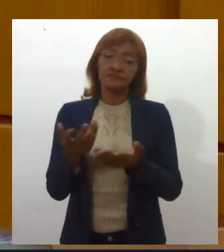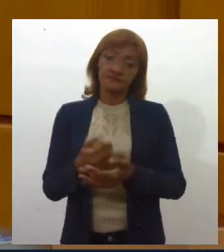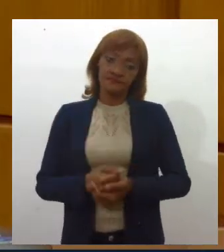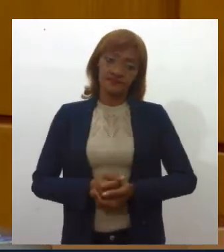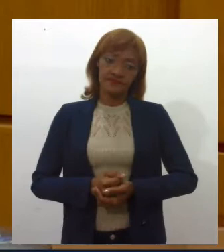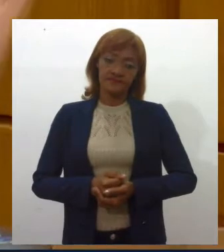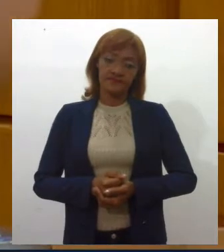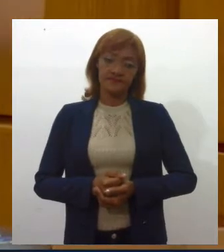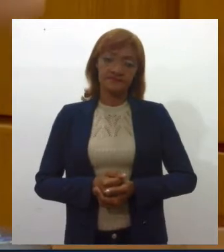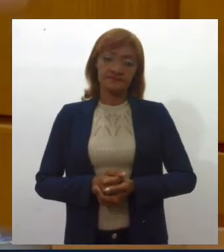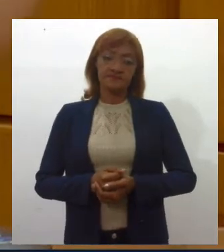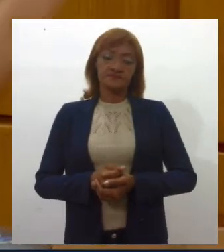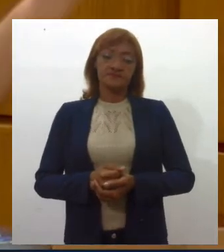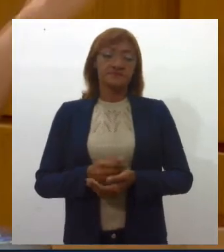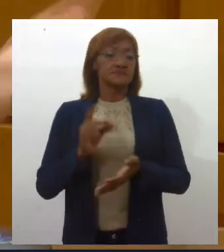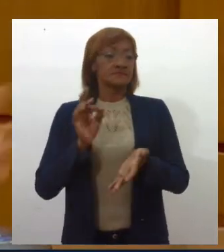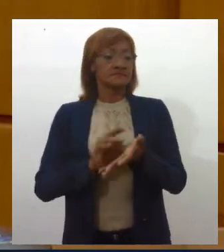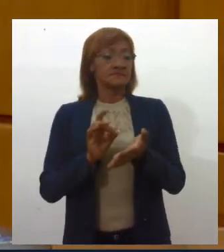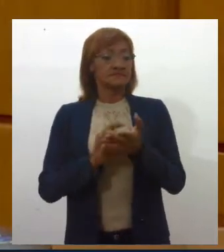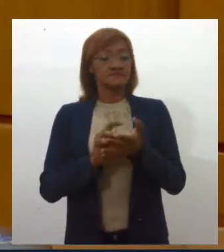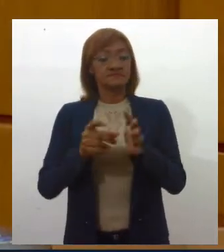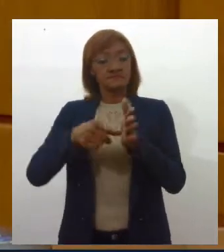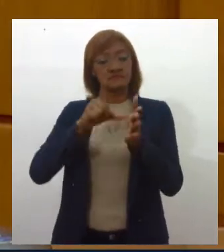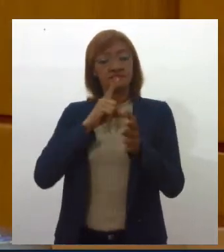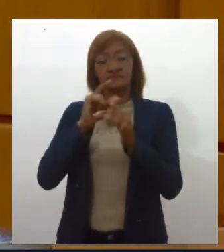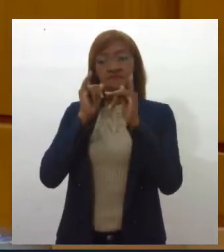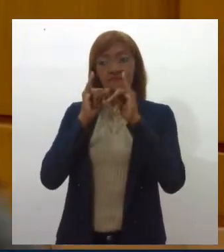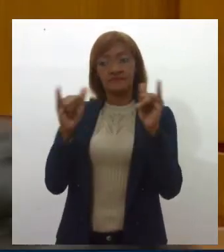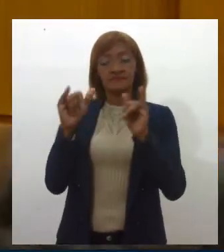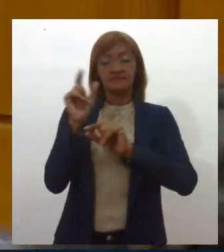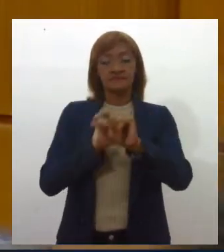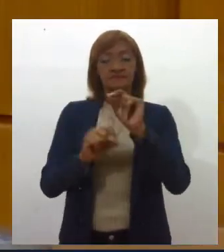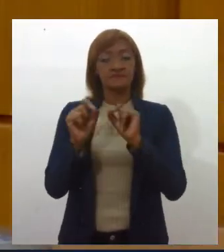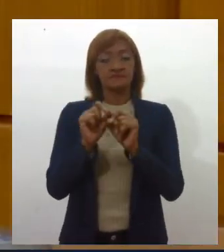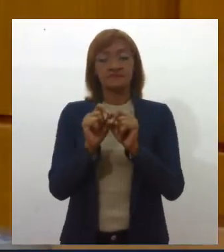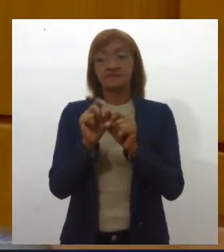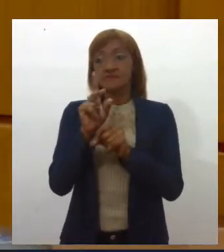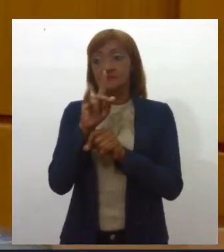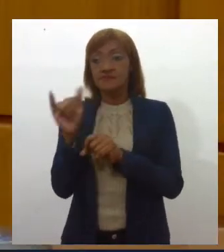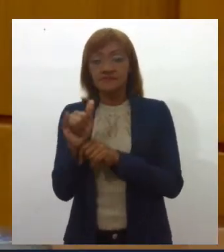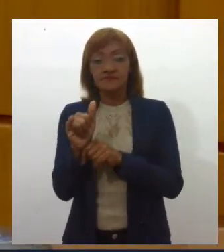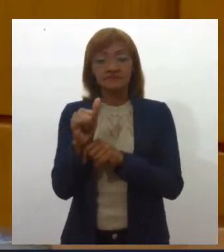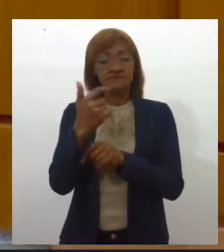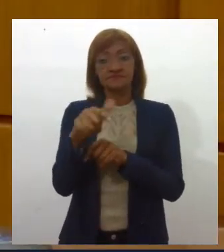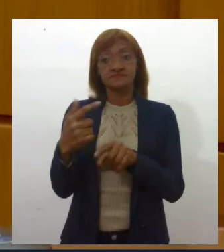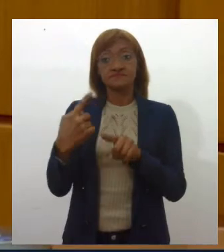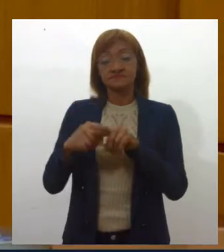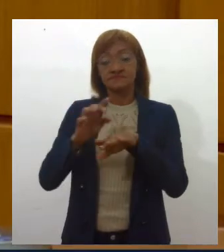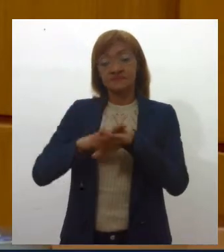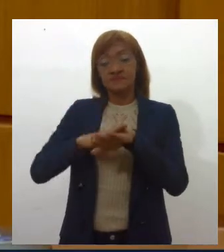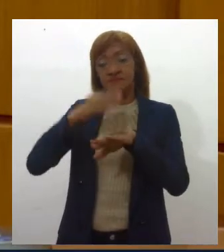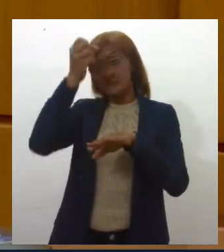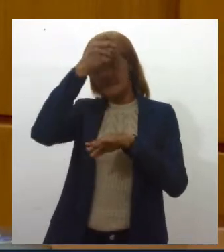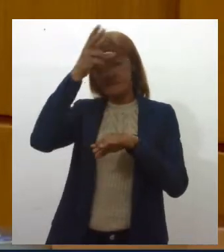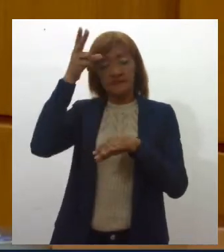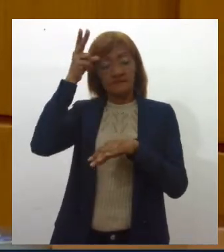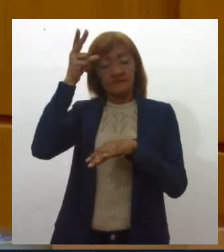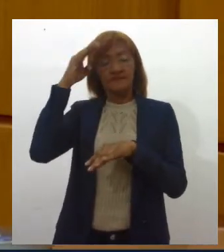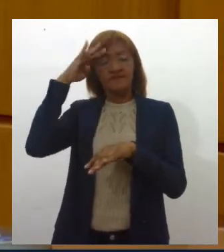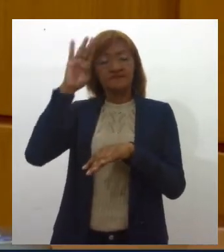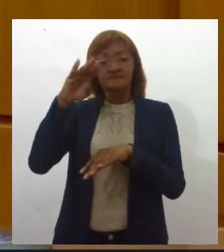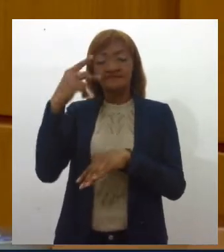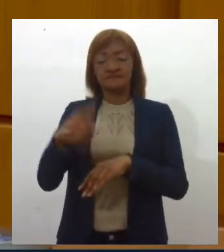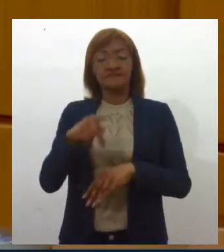A realidade que eu já falei aqui, infelizmente não vem dada atenção também pelas prefeituras, em especial a de Aracaju, que